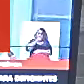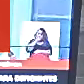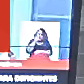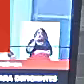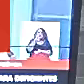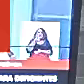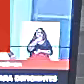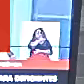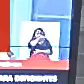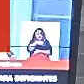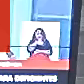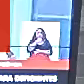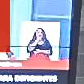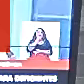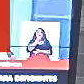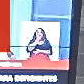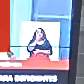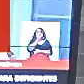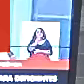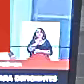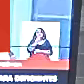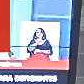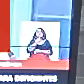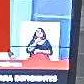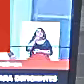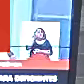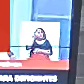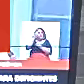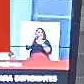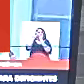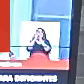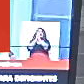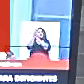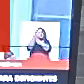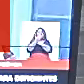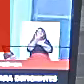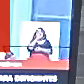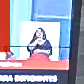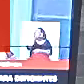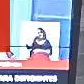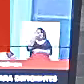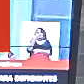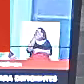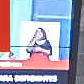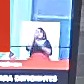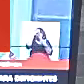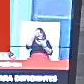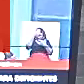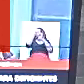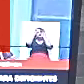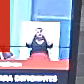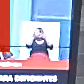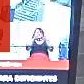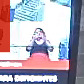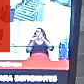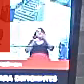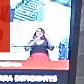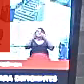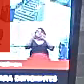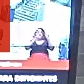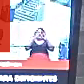quiser, nós vamos ajudar nessa solução. Muito obrigado. Que Deus acompanhe vocês aí no retorno para casa.